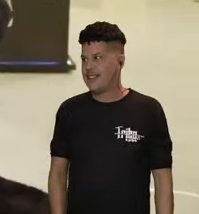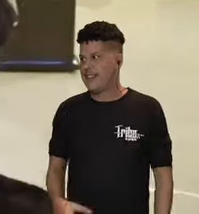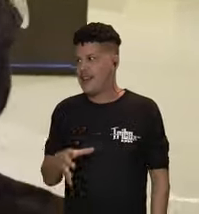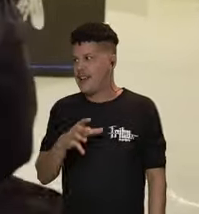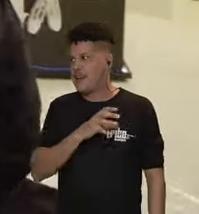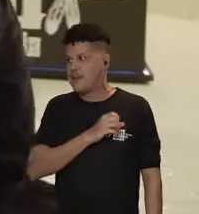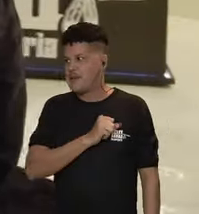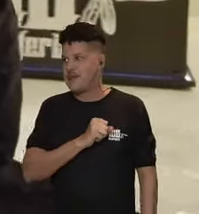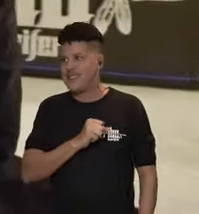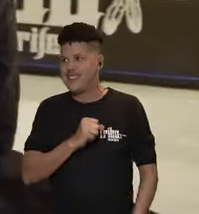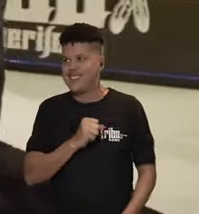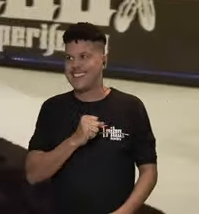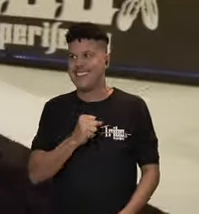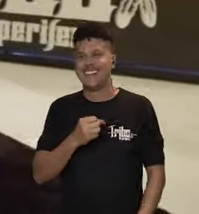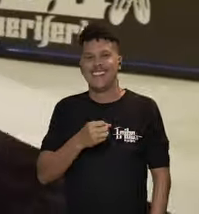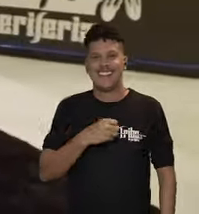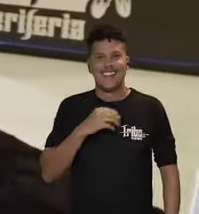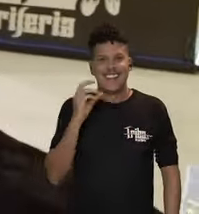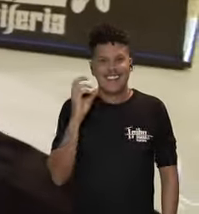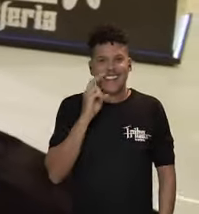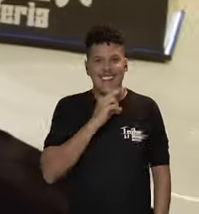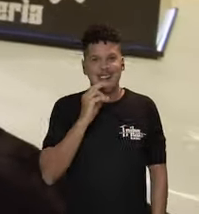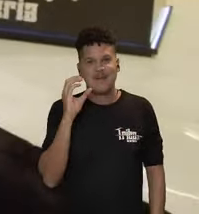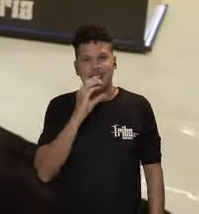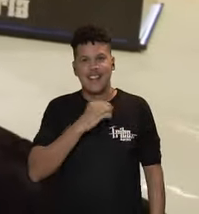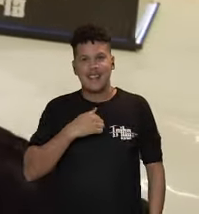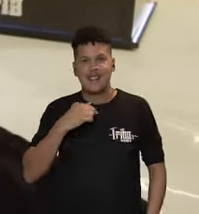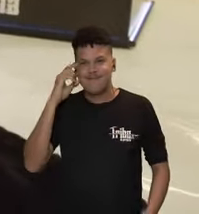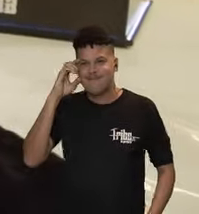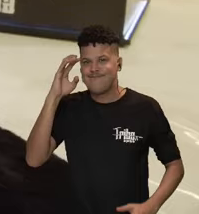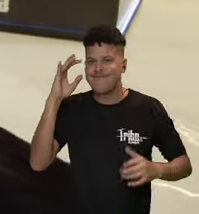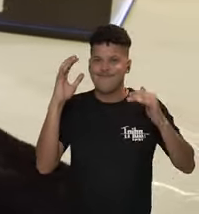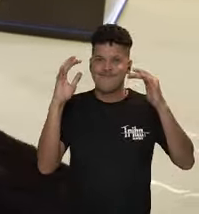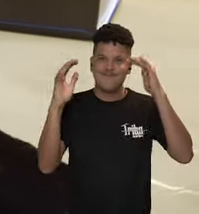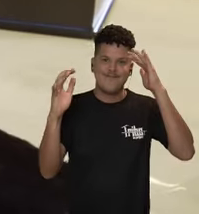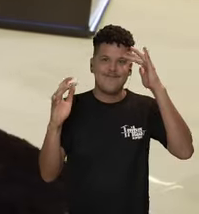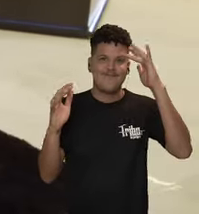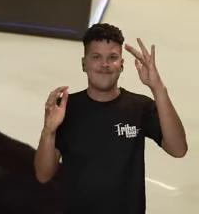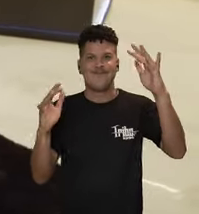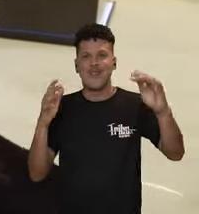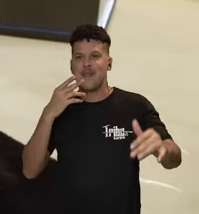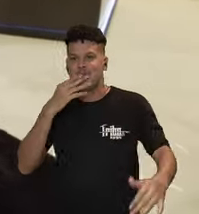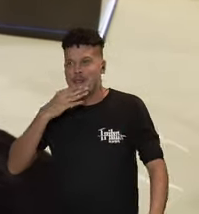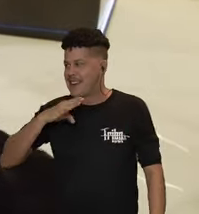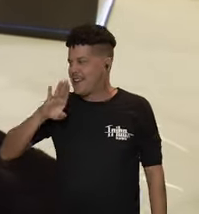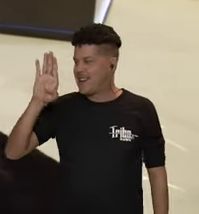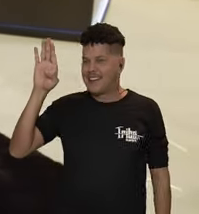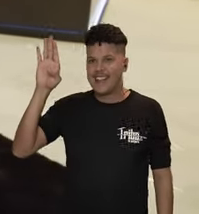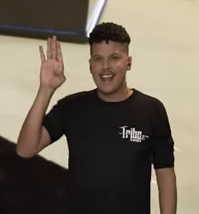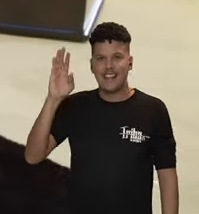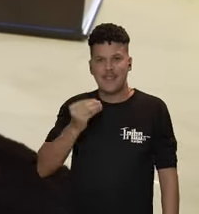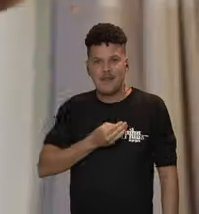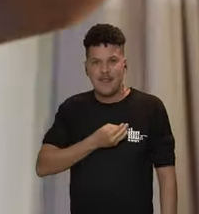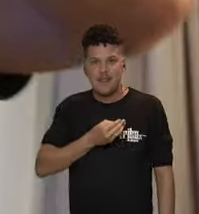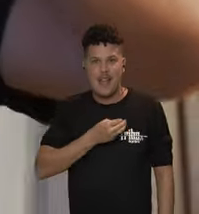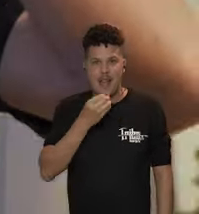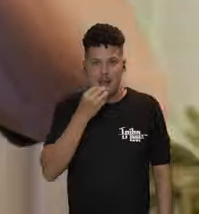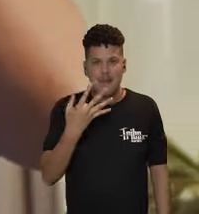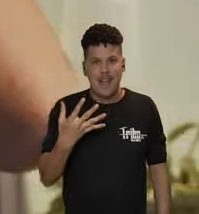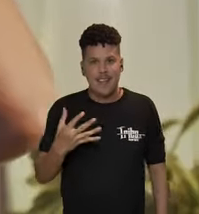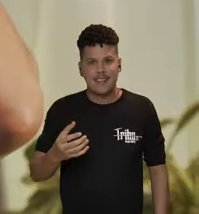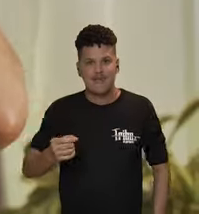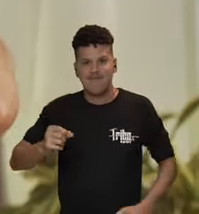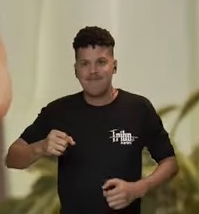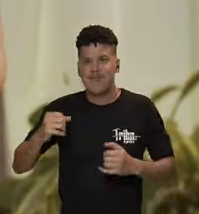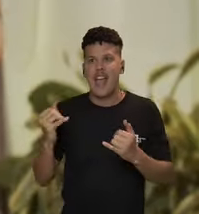Amores são provisórios, eternos são ilusórios. E a prioridade é viver